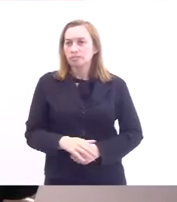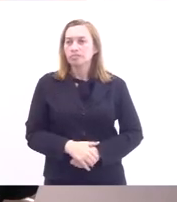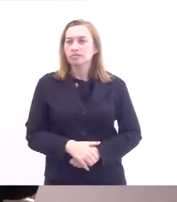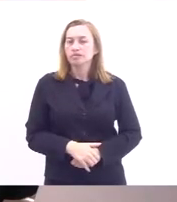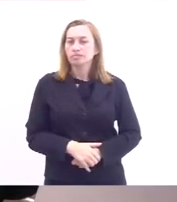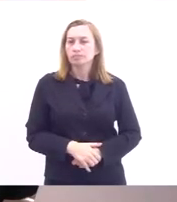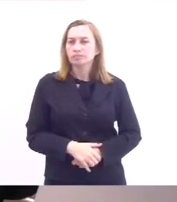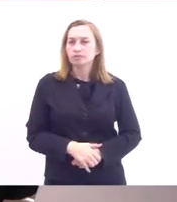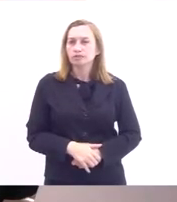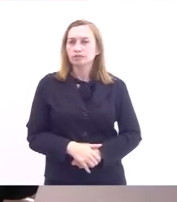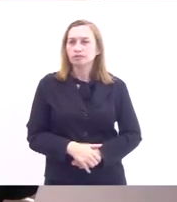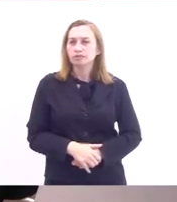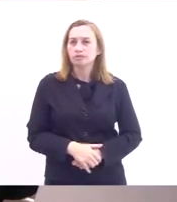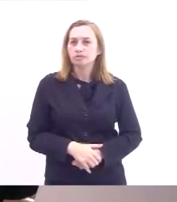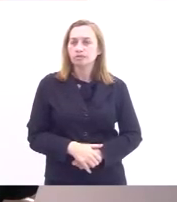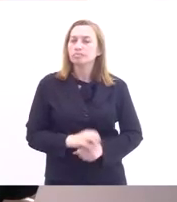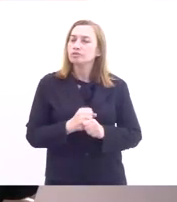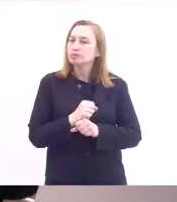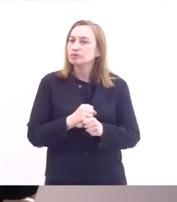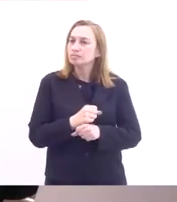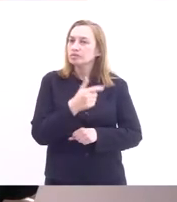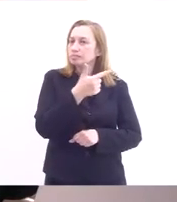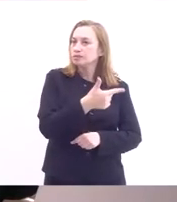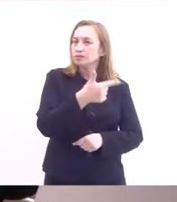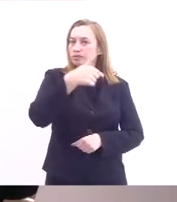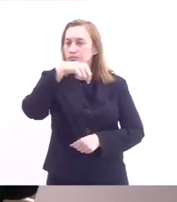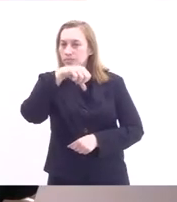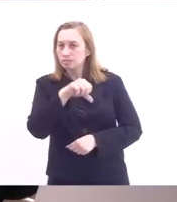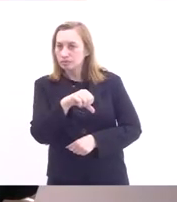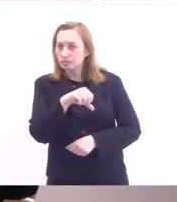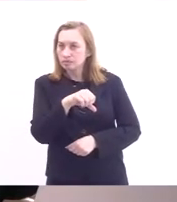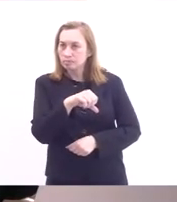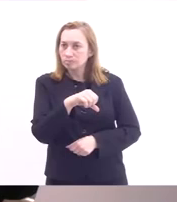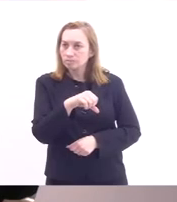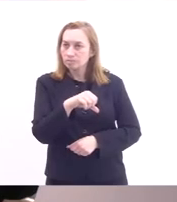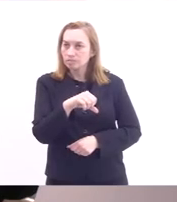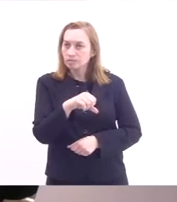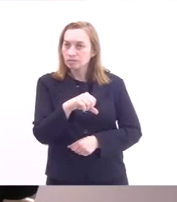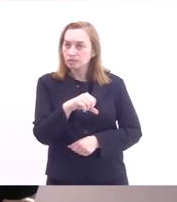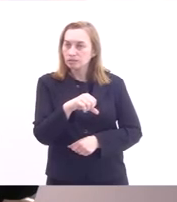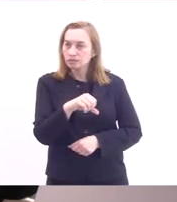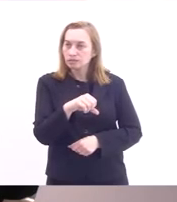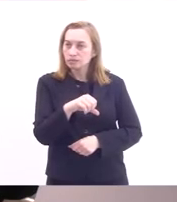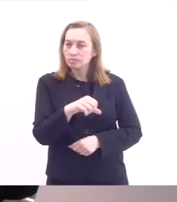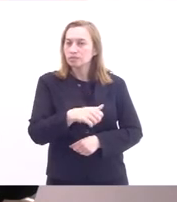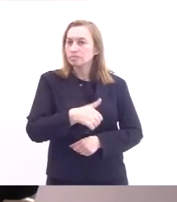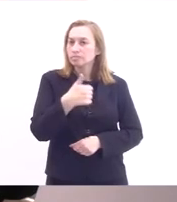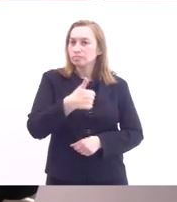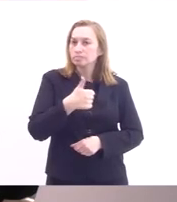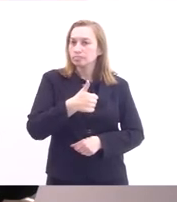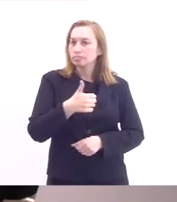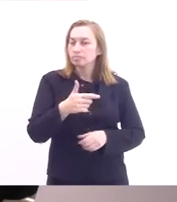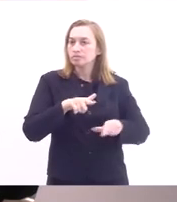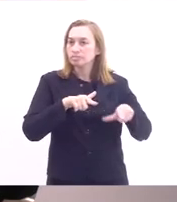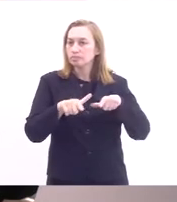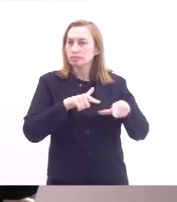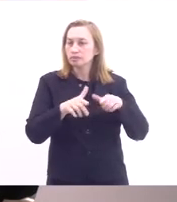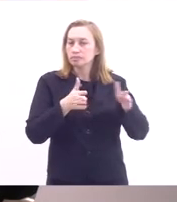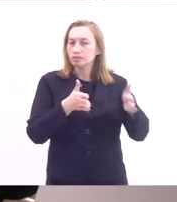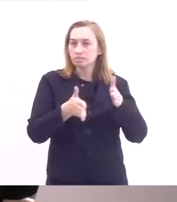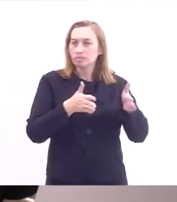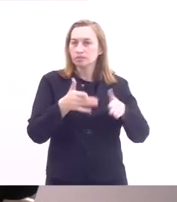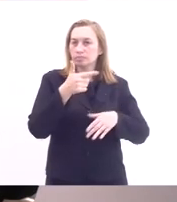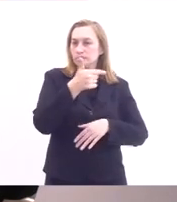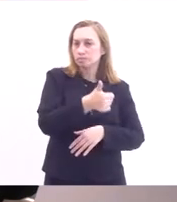está cotejando o ano de 19 com o primeiro quadrimestre de